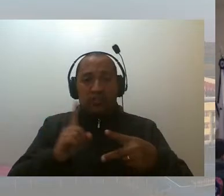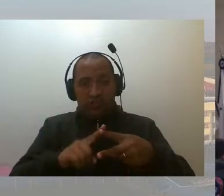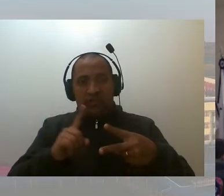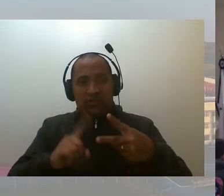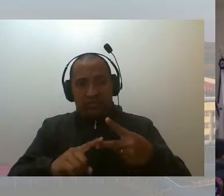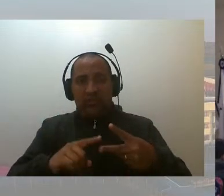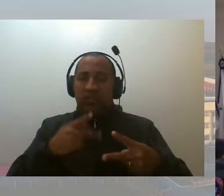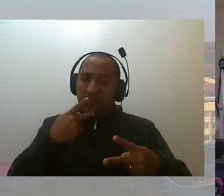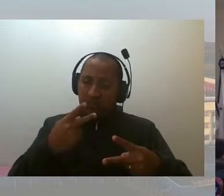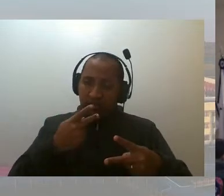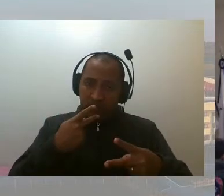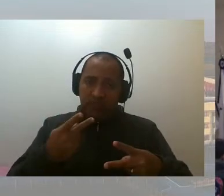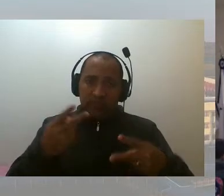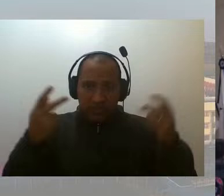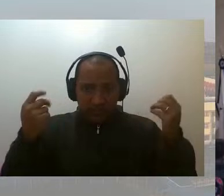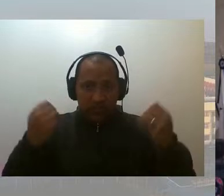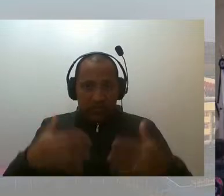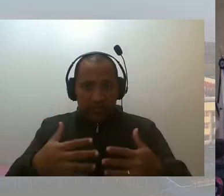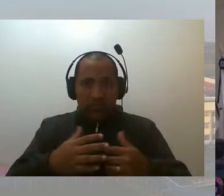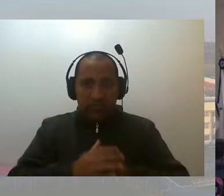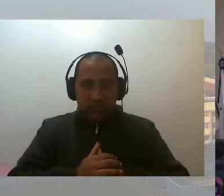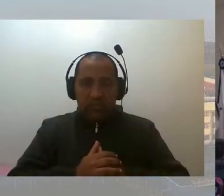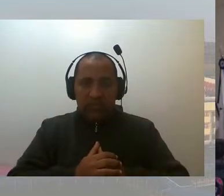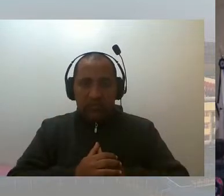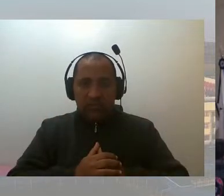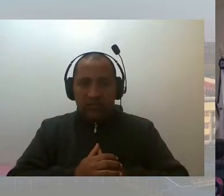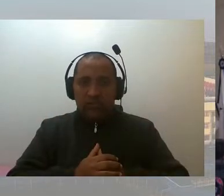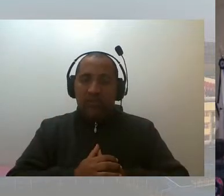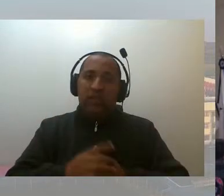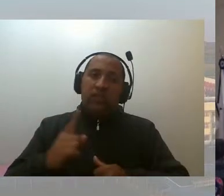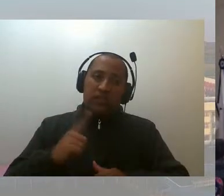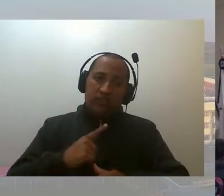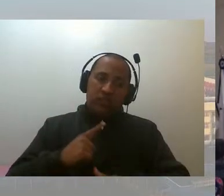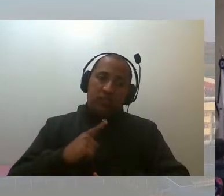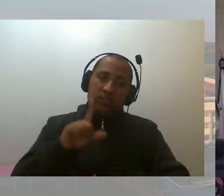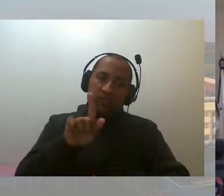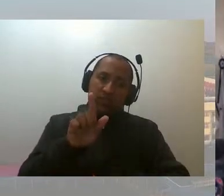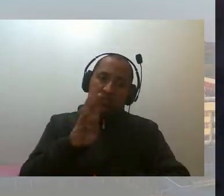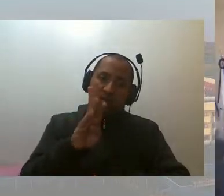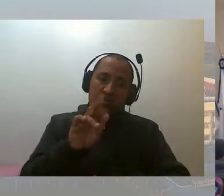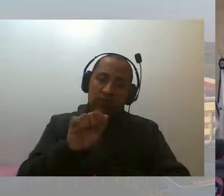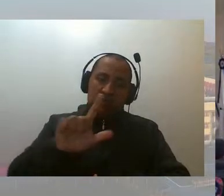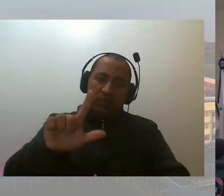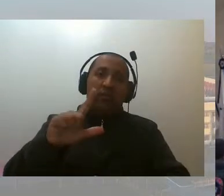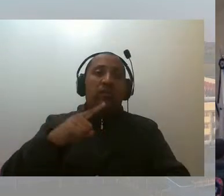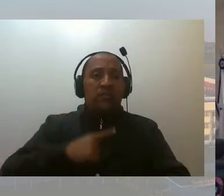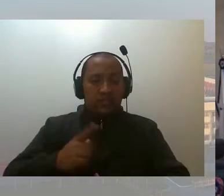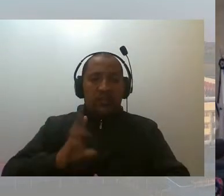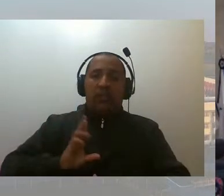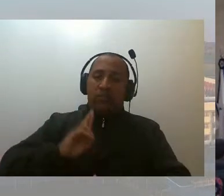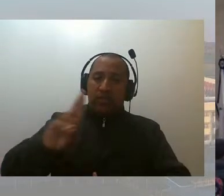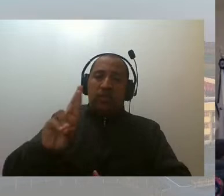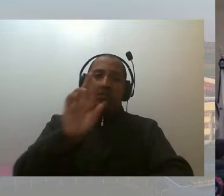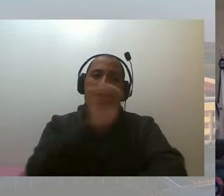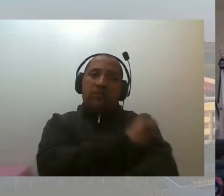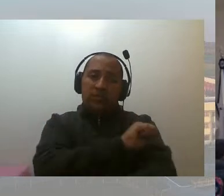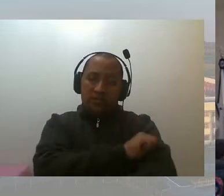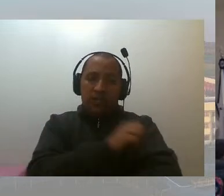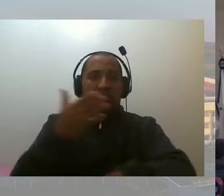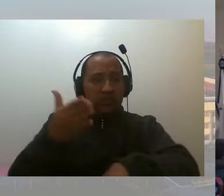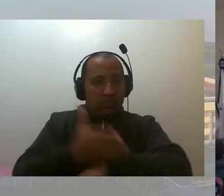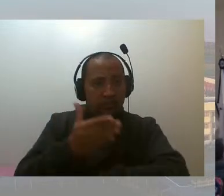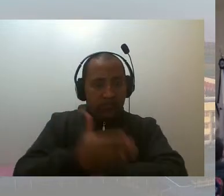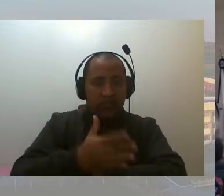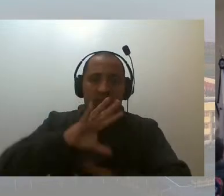questões eu vou falar, além da questão que o Gabriel me pediu, mas também como representante discente, que participou da